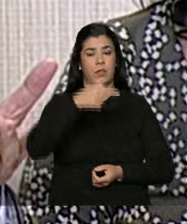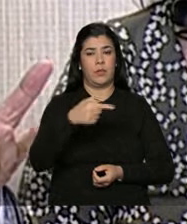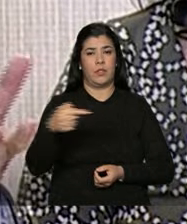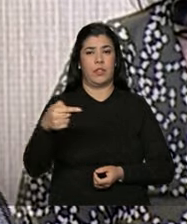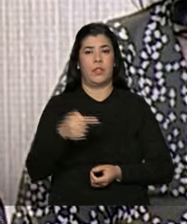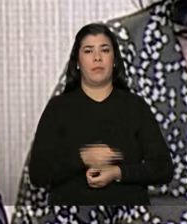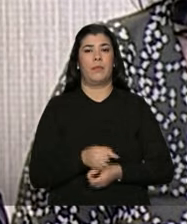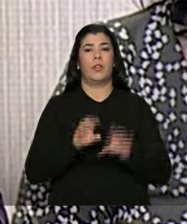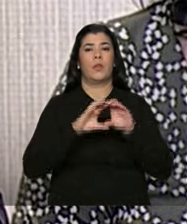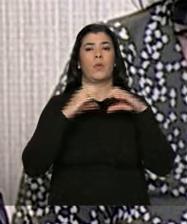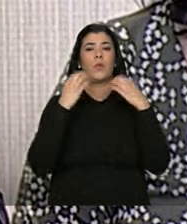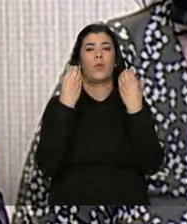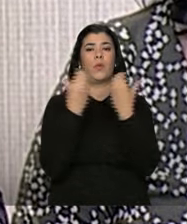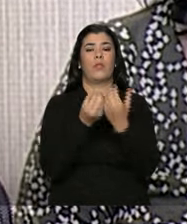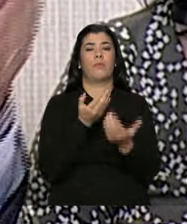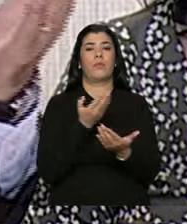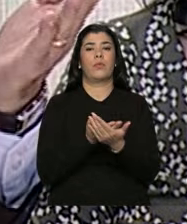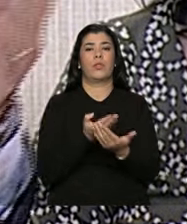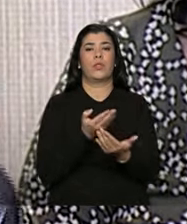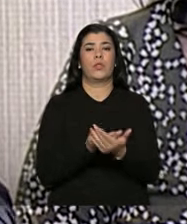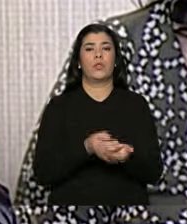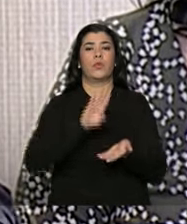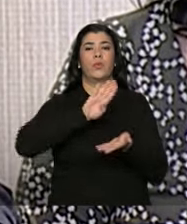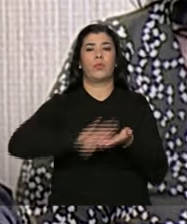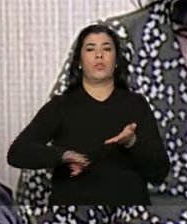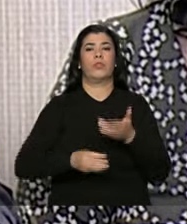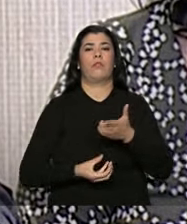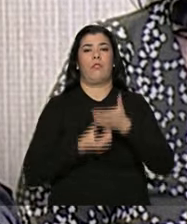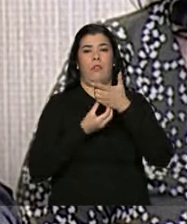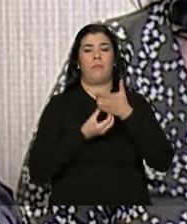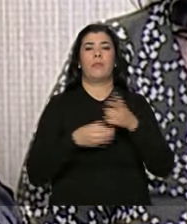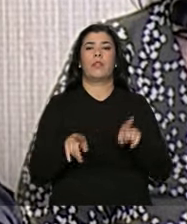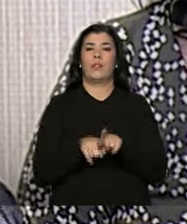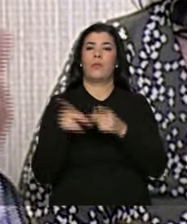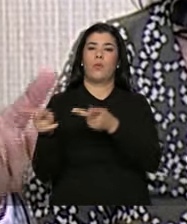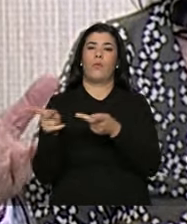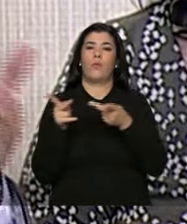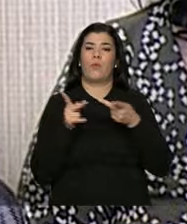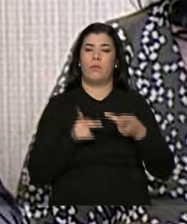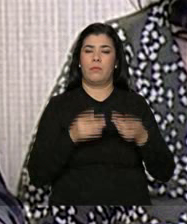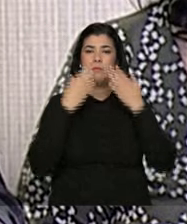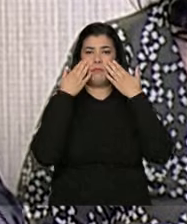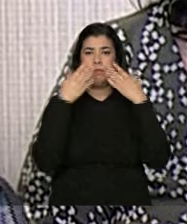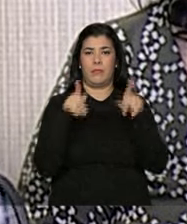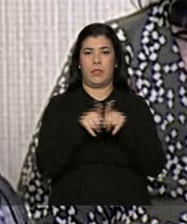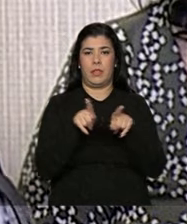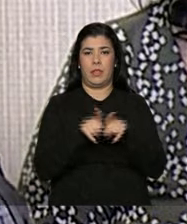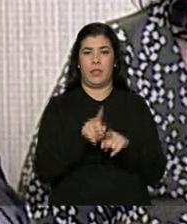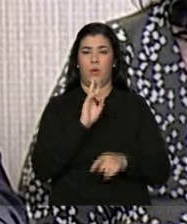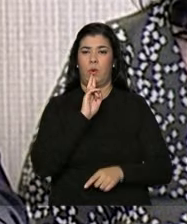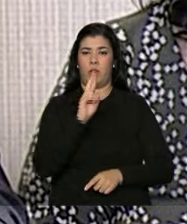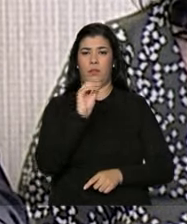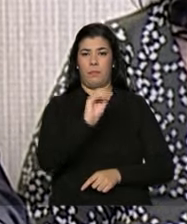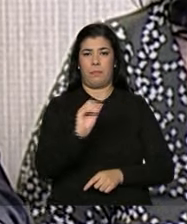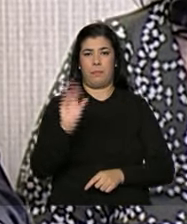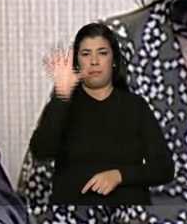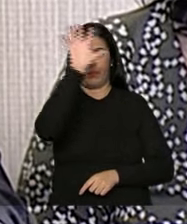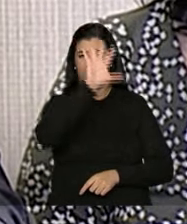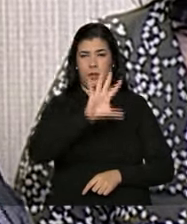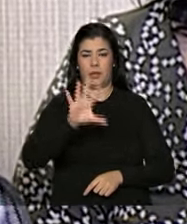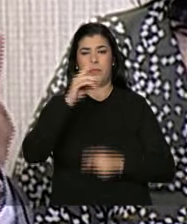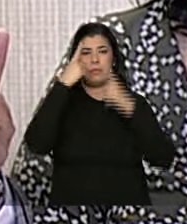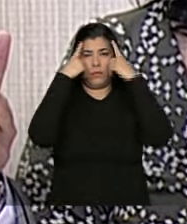na comissão que estuda o Estatuto do Desarmamento. Ele já está convidado para apresentar o mapa da violência que será apresentado hoje